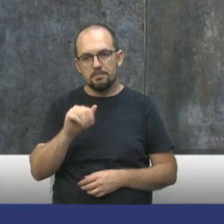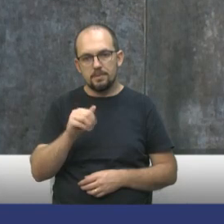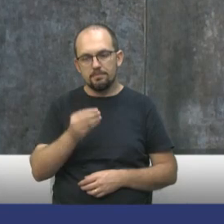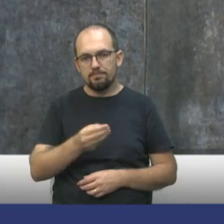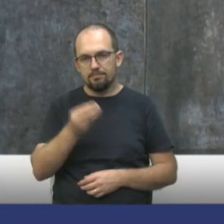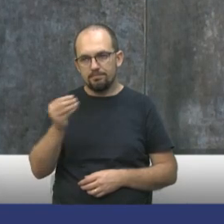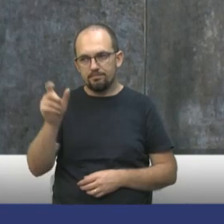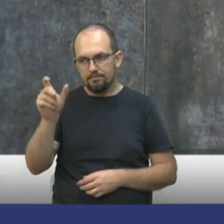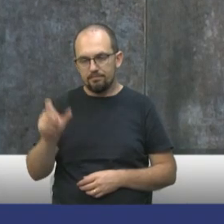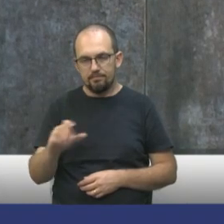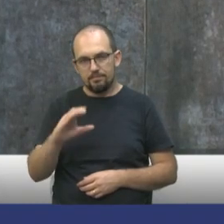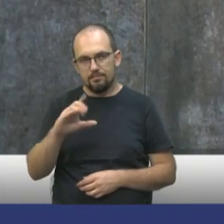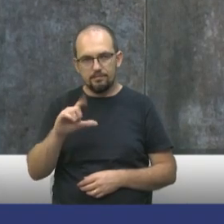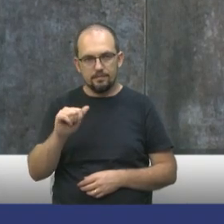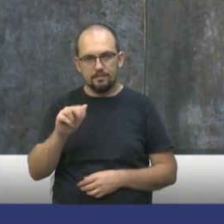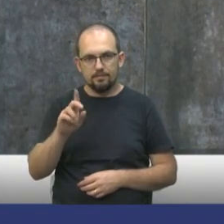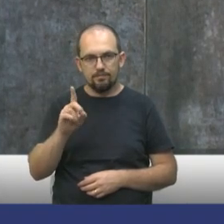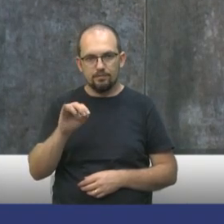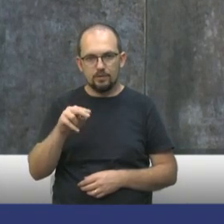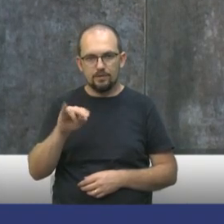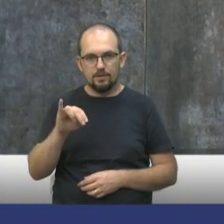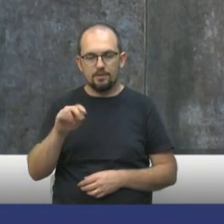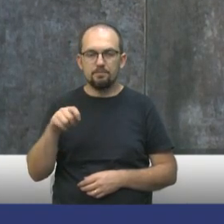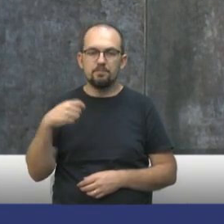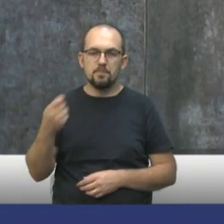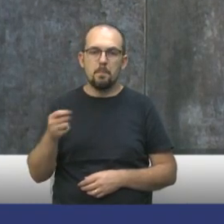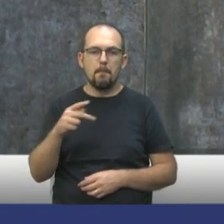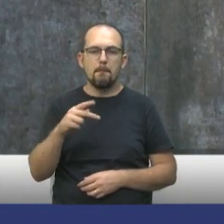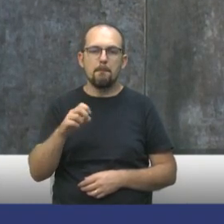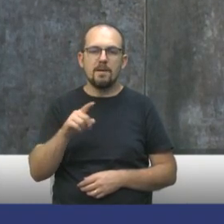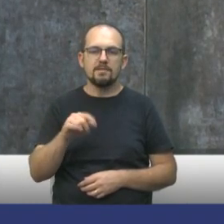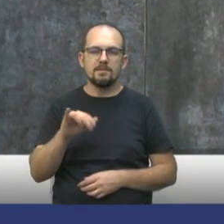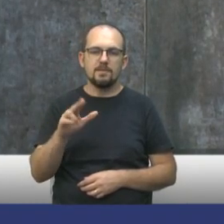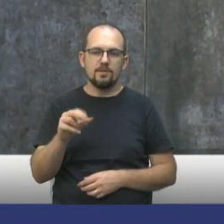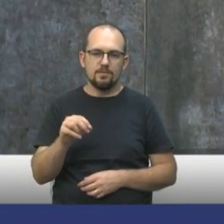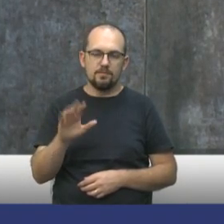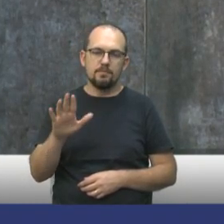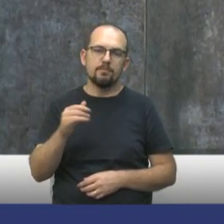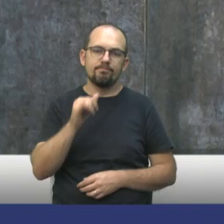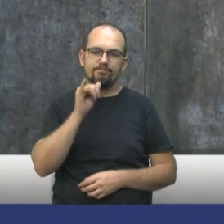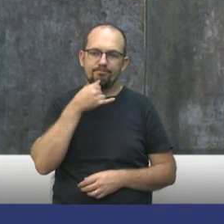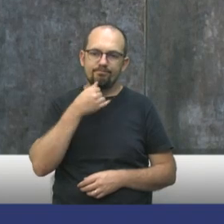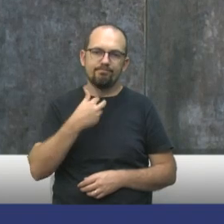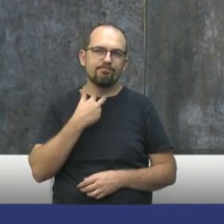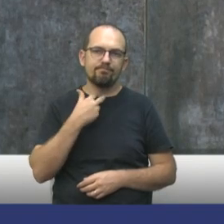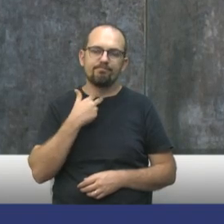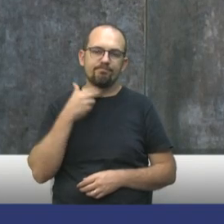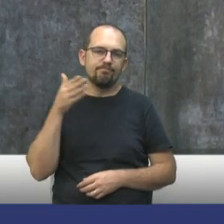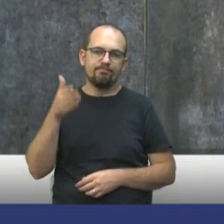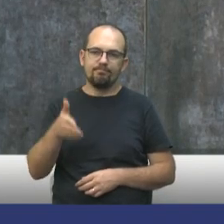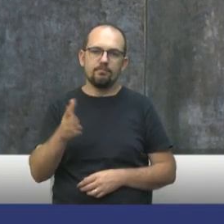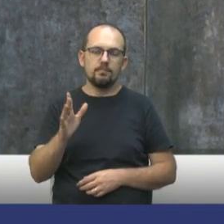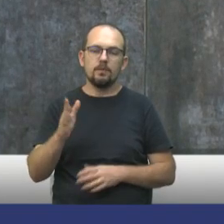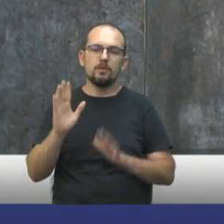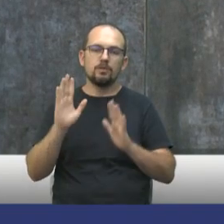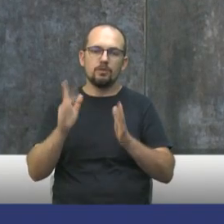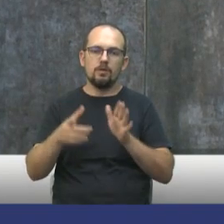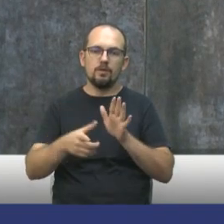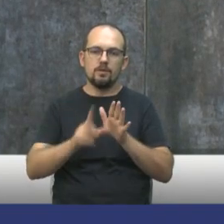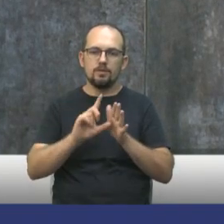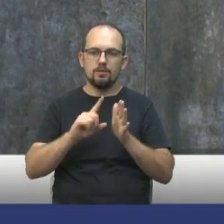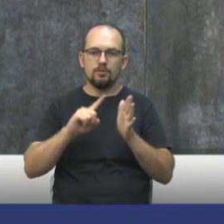Ronaldo Barbosa, o Mestre Pezinho. Mas, infelizmente, não poderei comparecer ao evento, haja vista a existência de